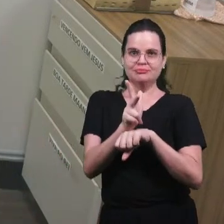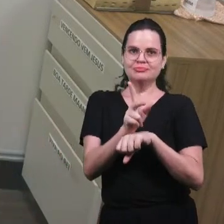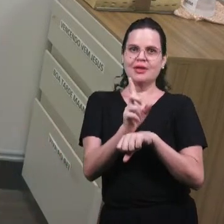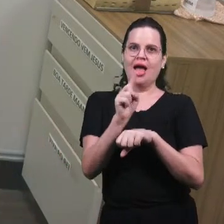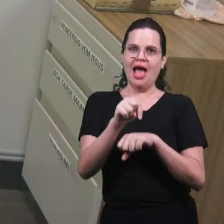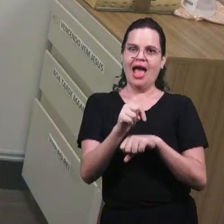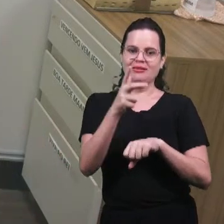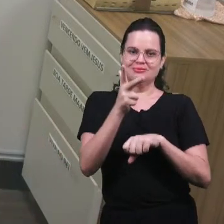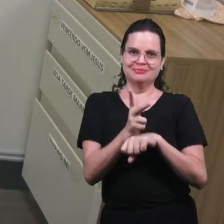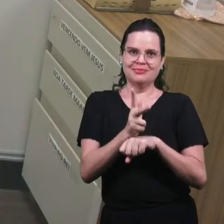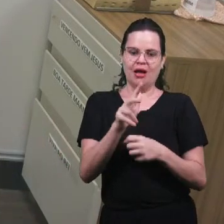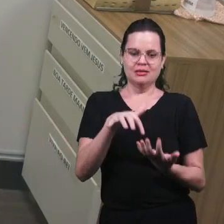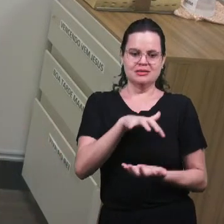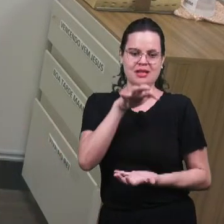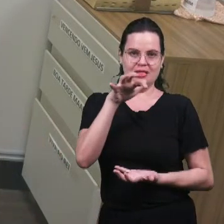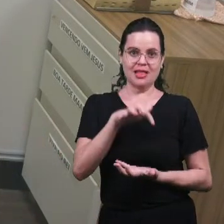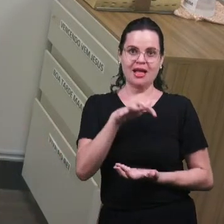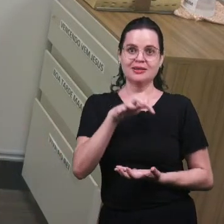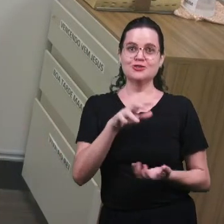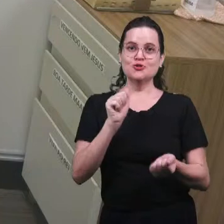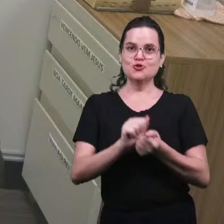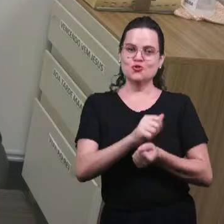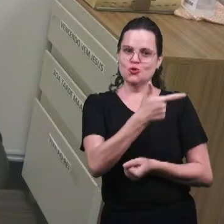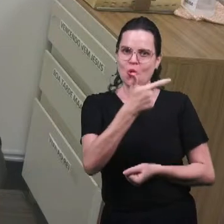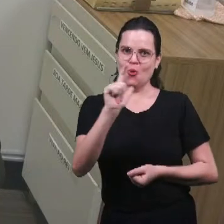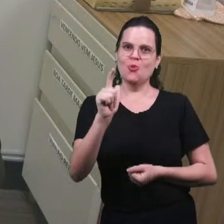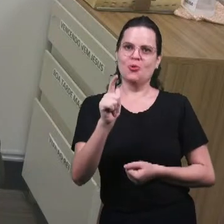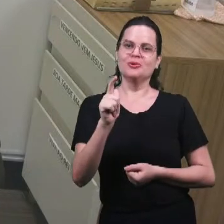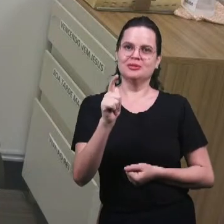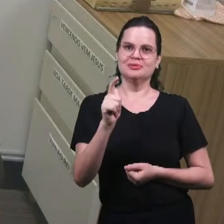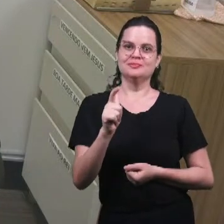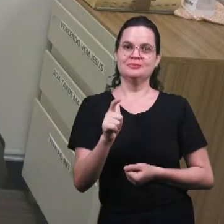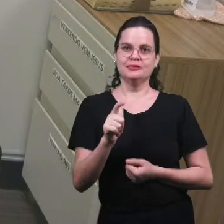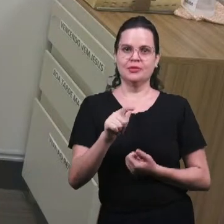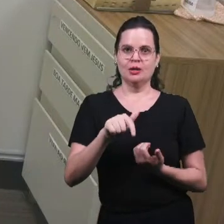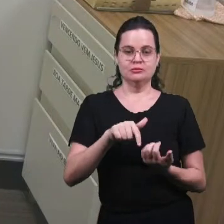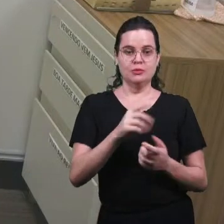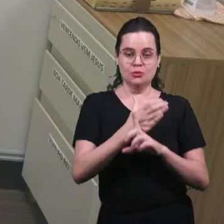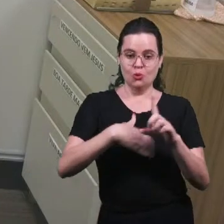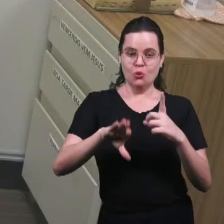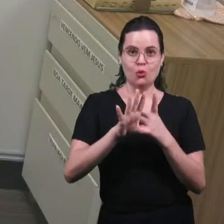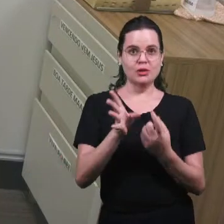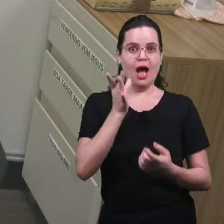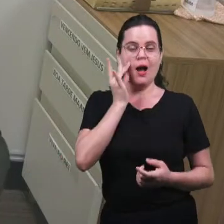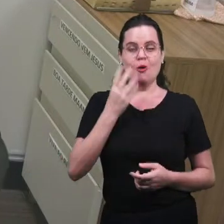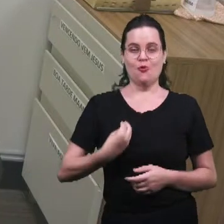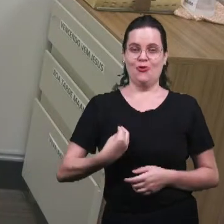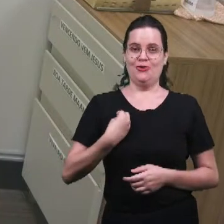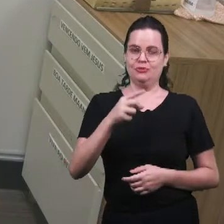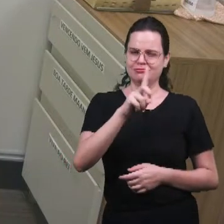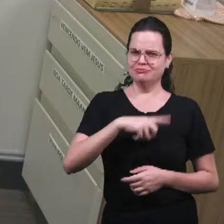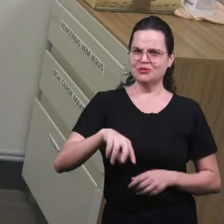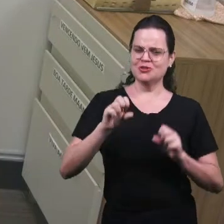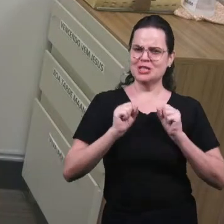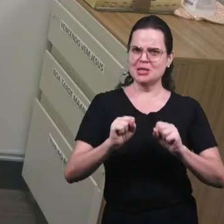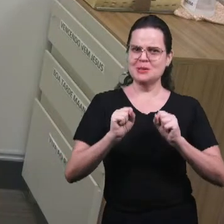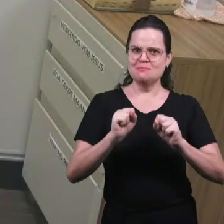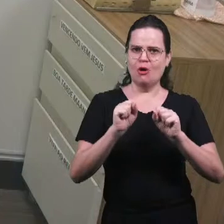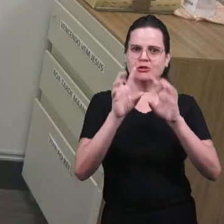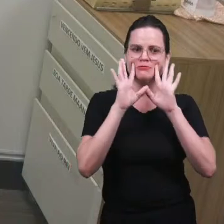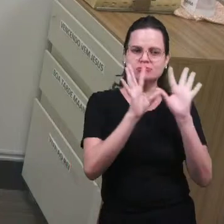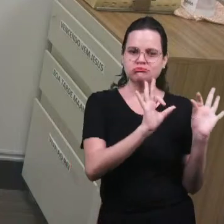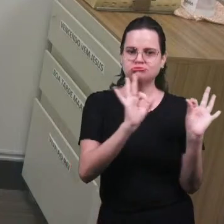Do satélite, juntamente ali com a nossa produção. O culto será ao vivo e você vai acompanhar pelas nossas plataformas